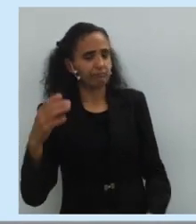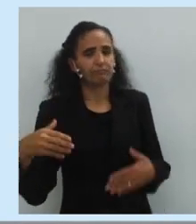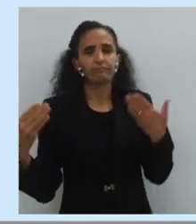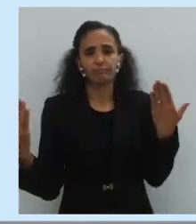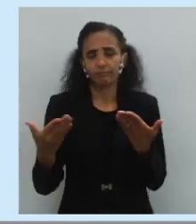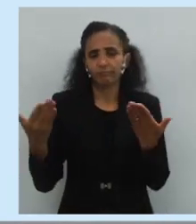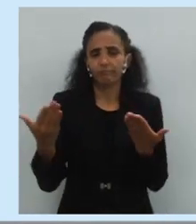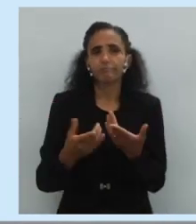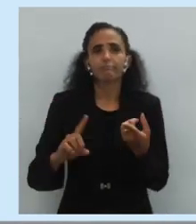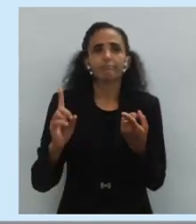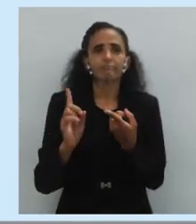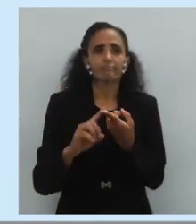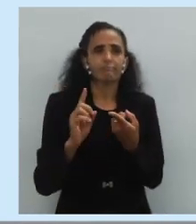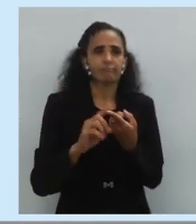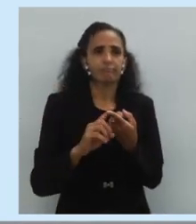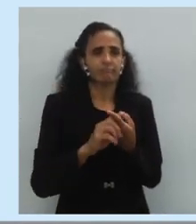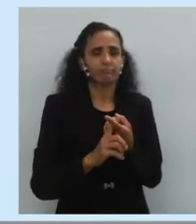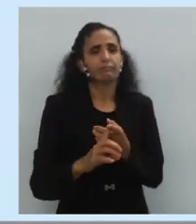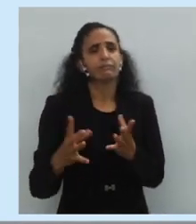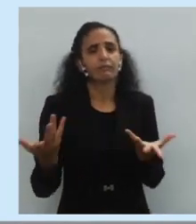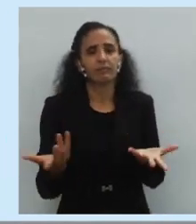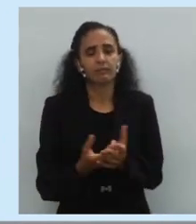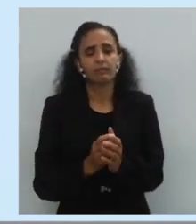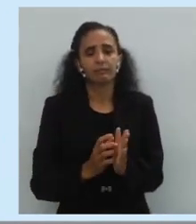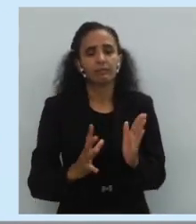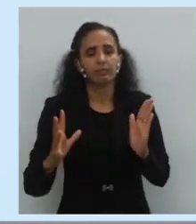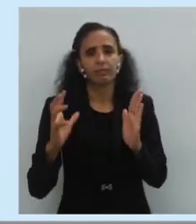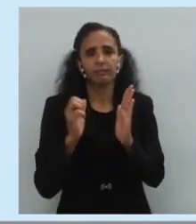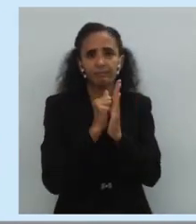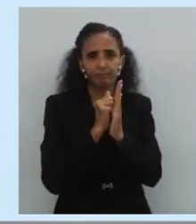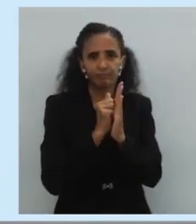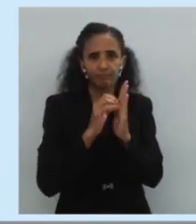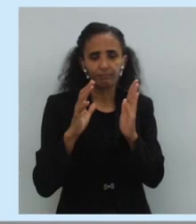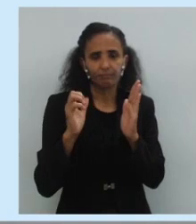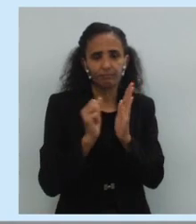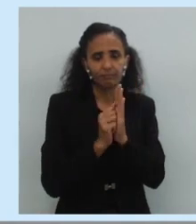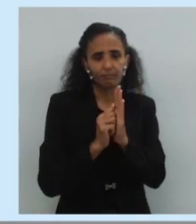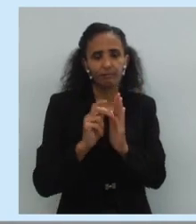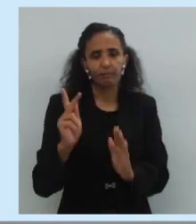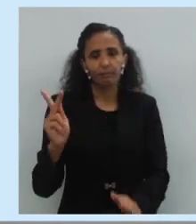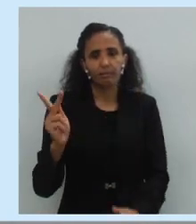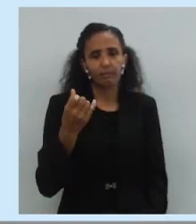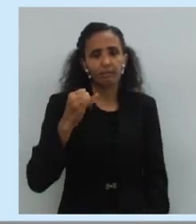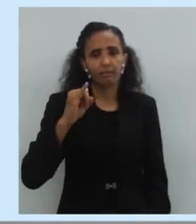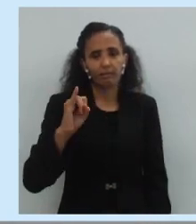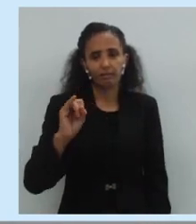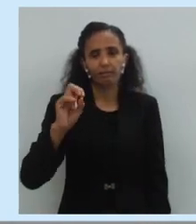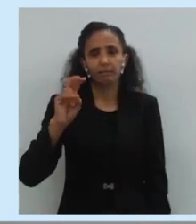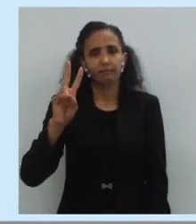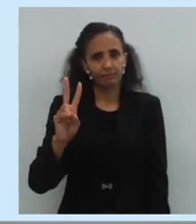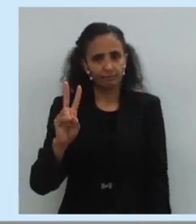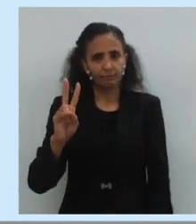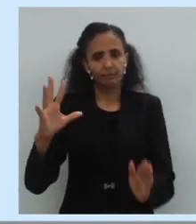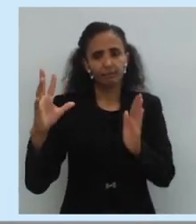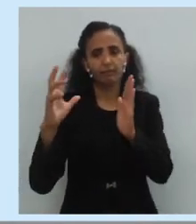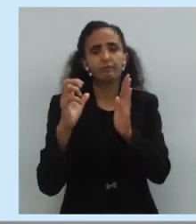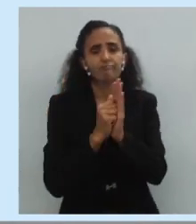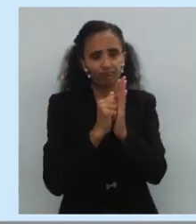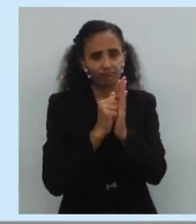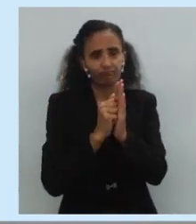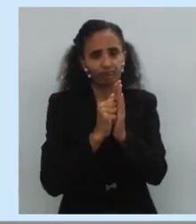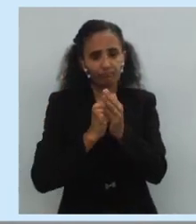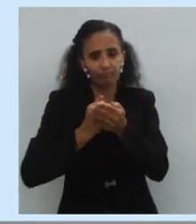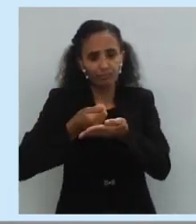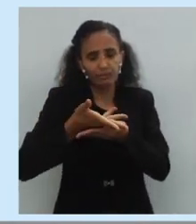para vocês sobre uma infecção que se chama HIV, né? Que no caso é a